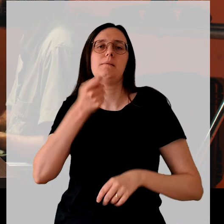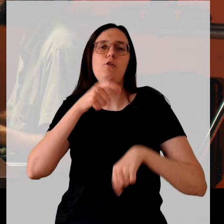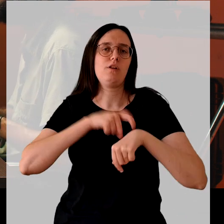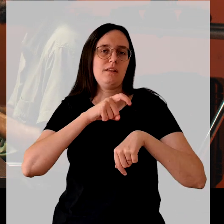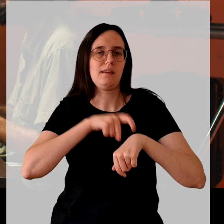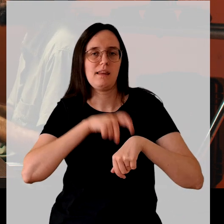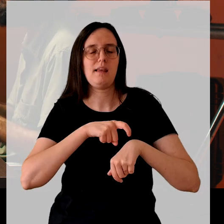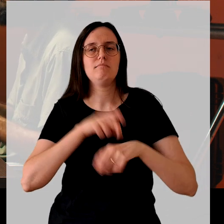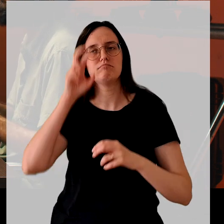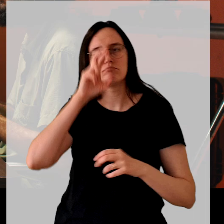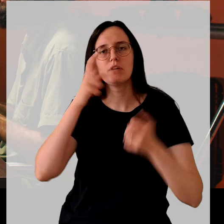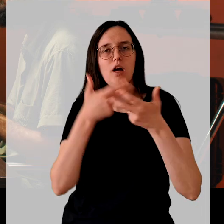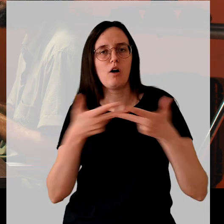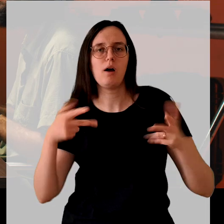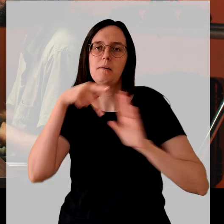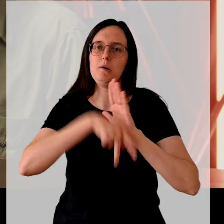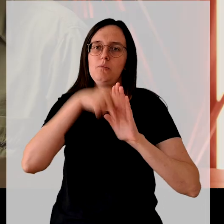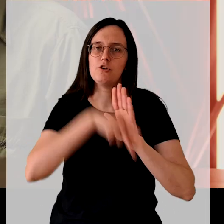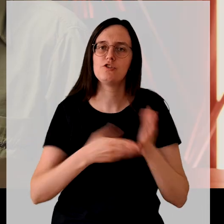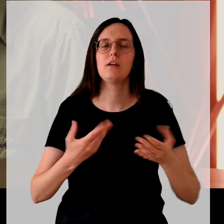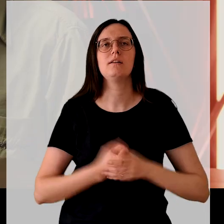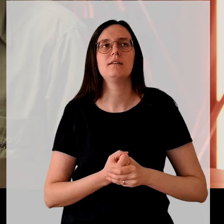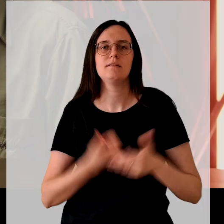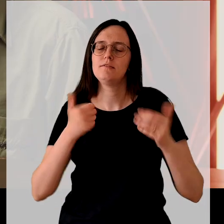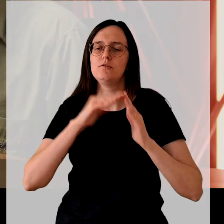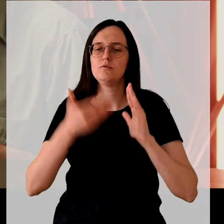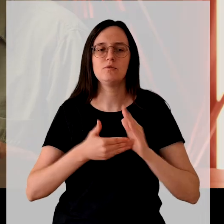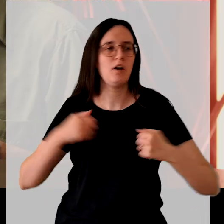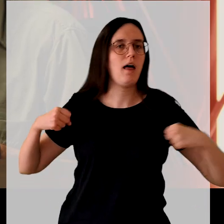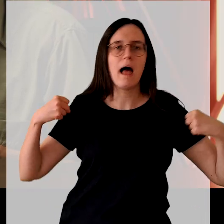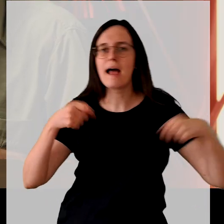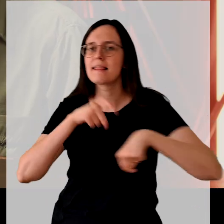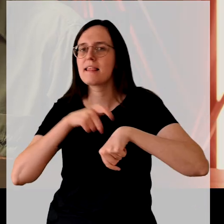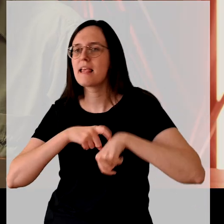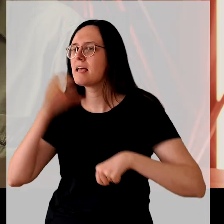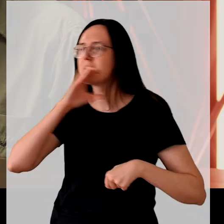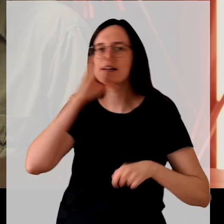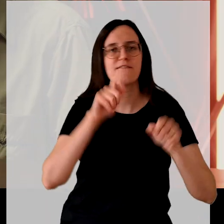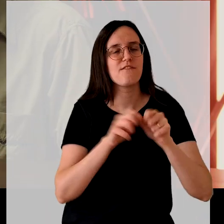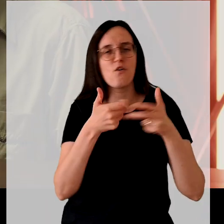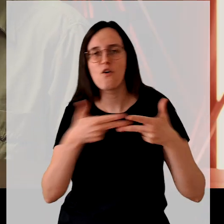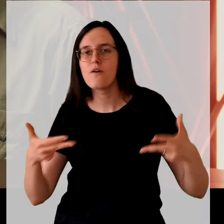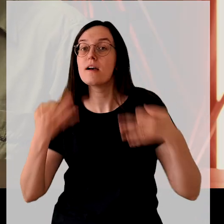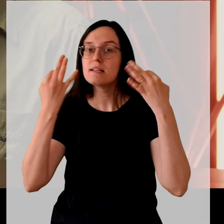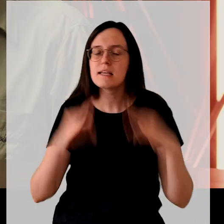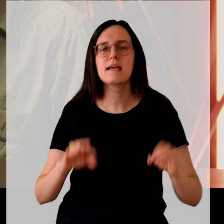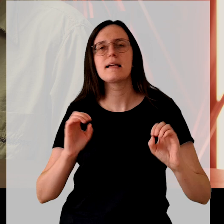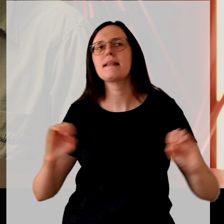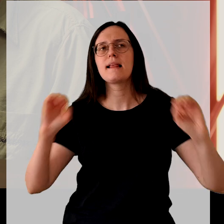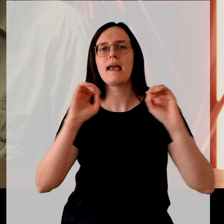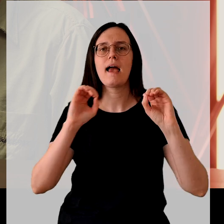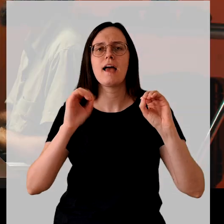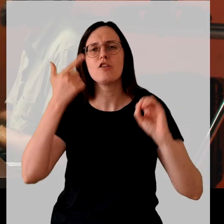gente tem pouco tempo, né, de realizar um projeto, às vezes. Então, tá todo mundo correndo contra o tempo ali para fazer dar certo